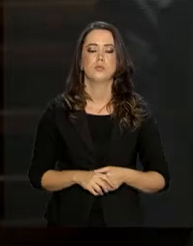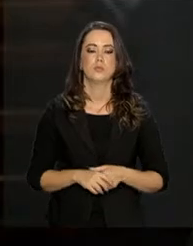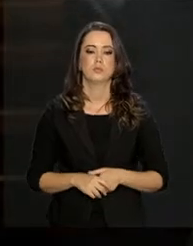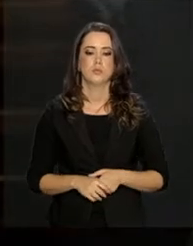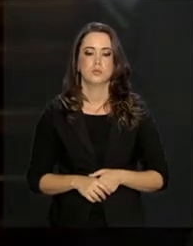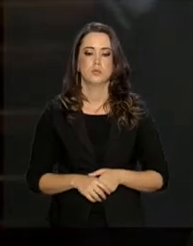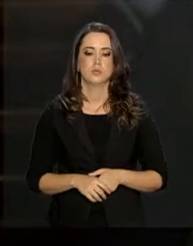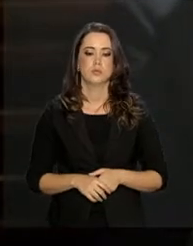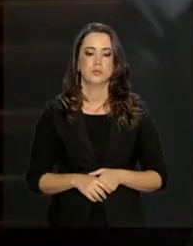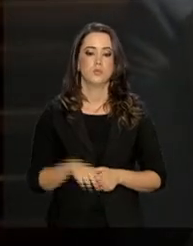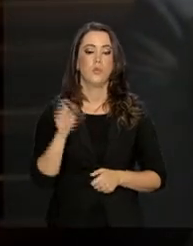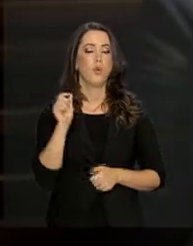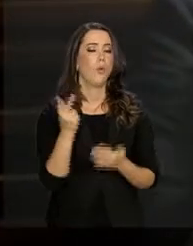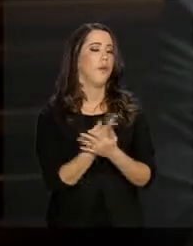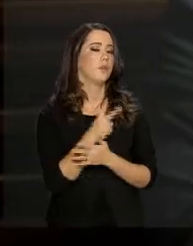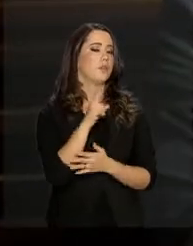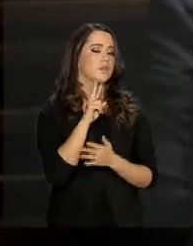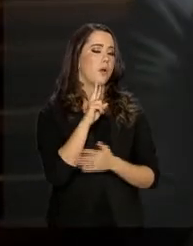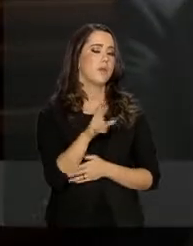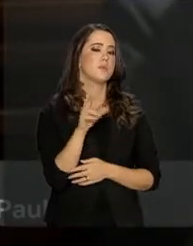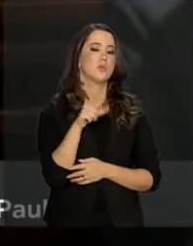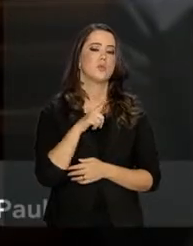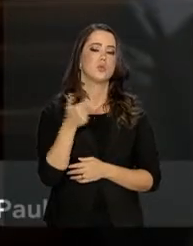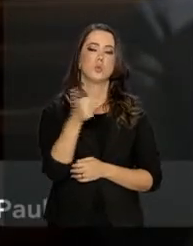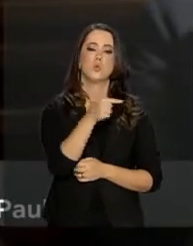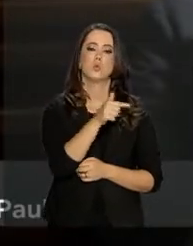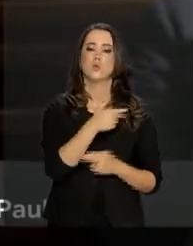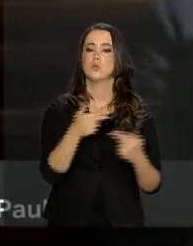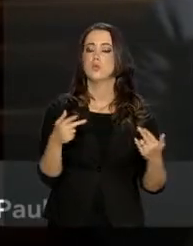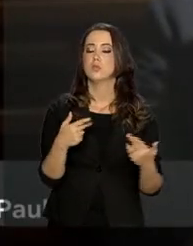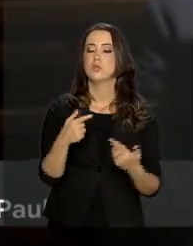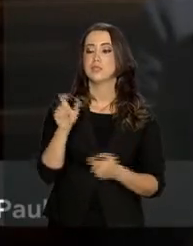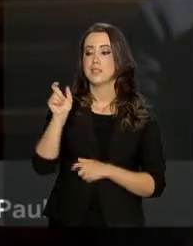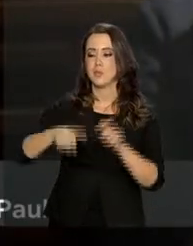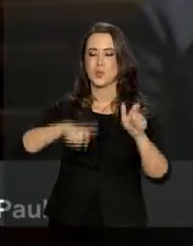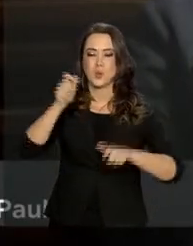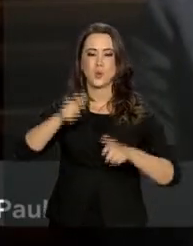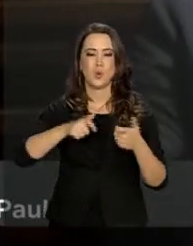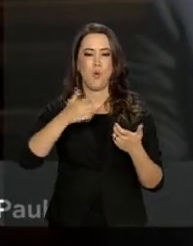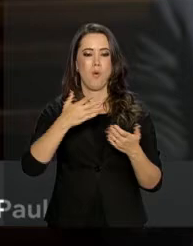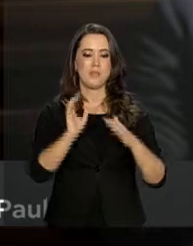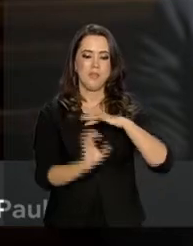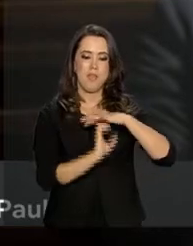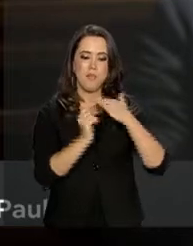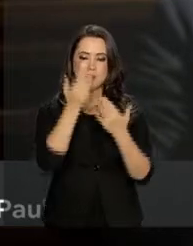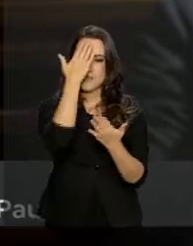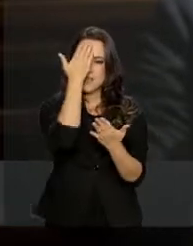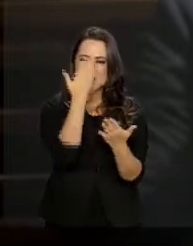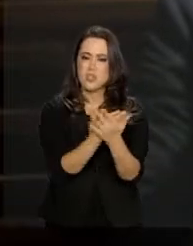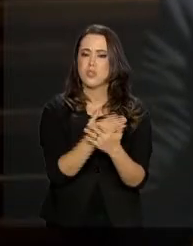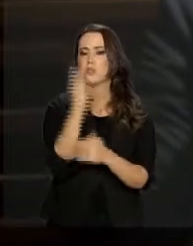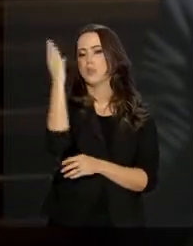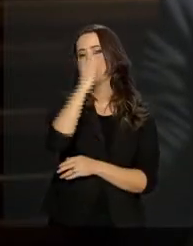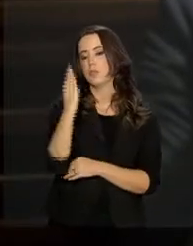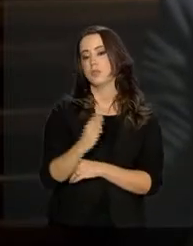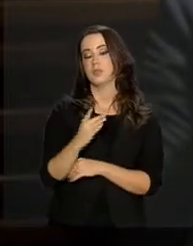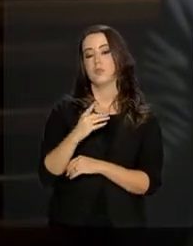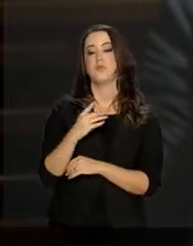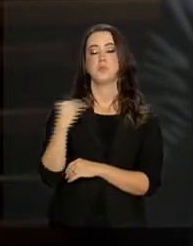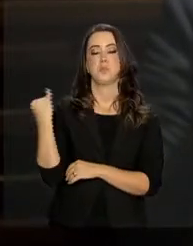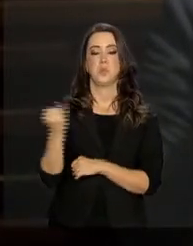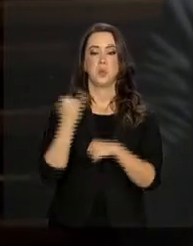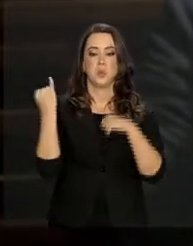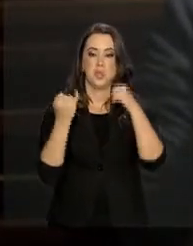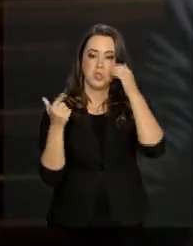O resultado disso e de muitas outras coisas recuperou a confiança das empresas e do consumidor. Houve uma grande